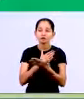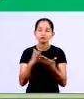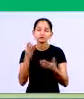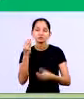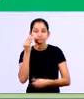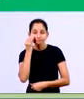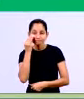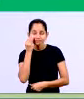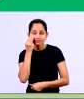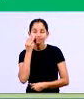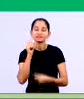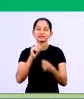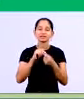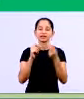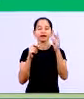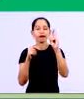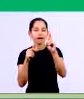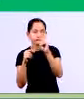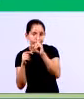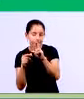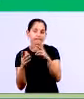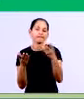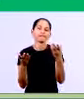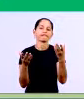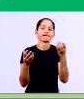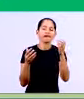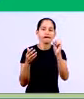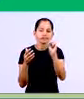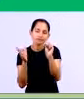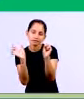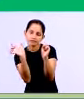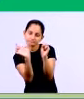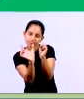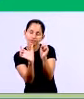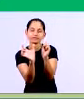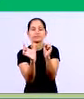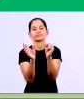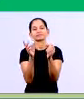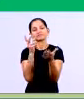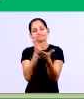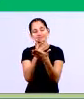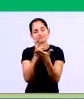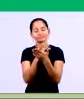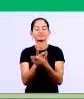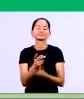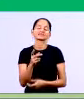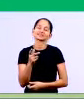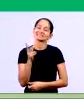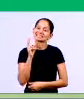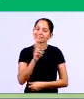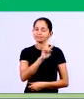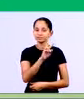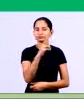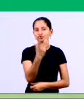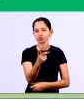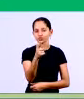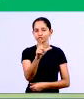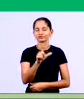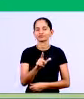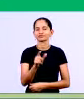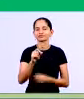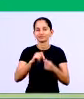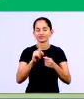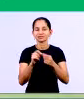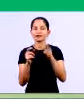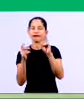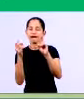R e esse S. Nós vamos ver aqui no próximo exemplo. Se for com R ou S, nós temos que duplicar a consoante